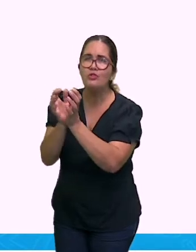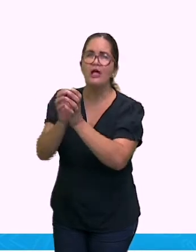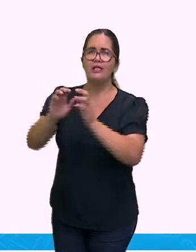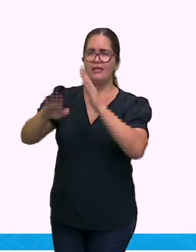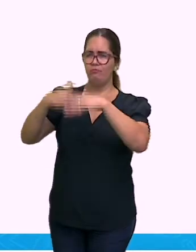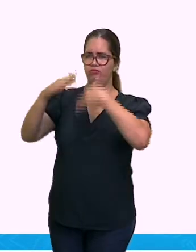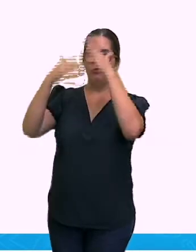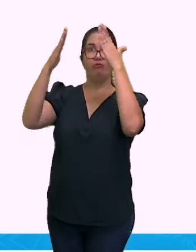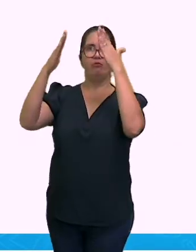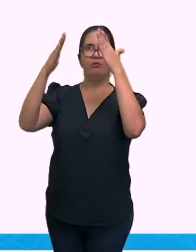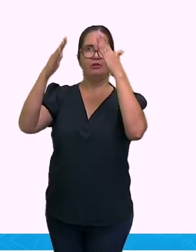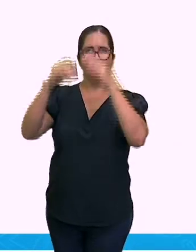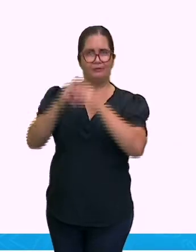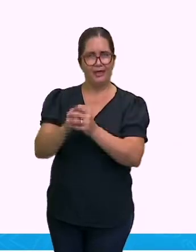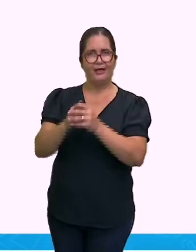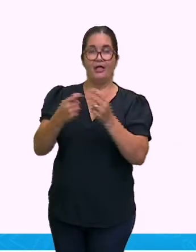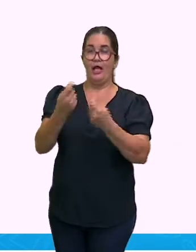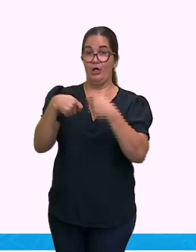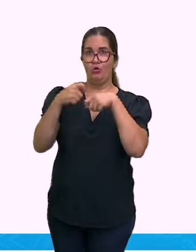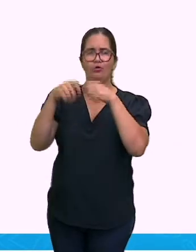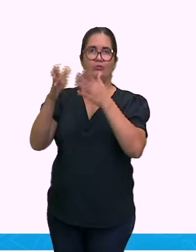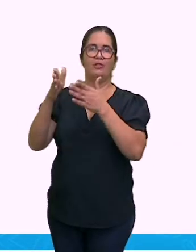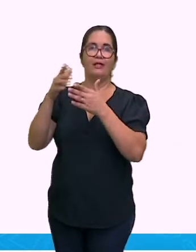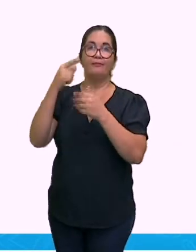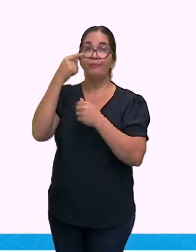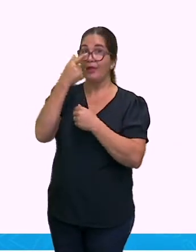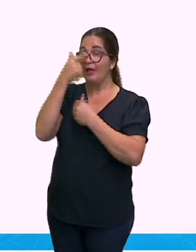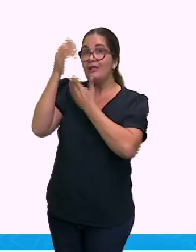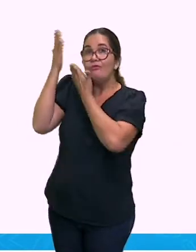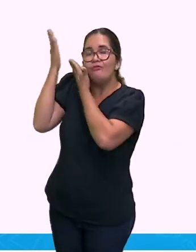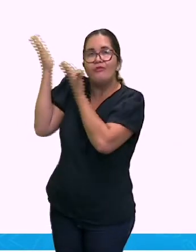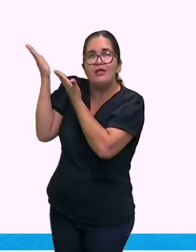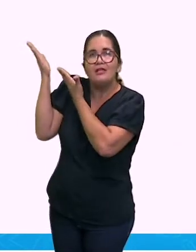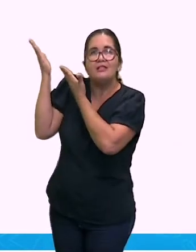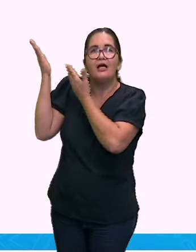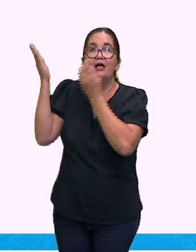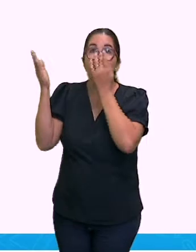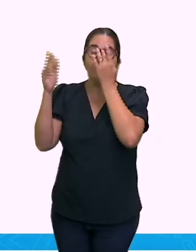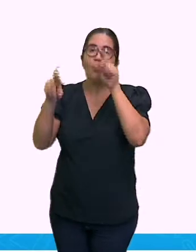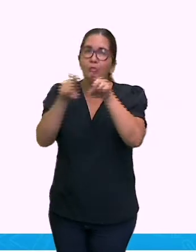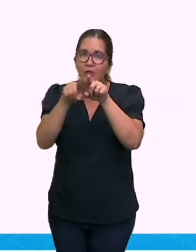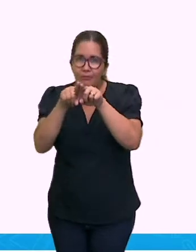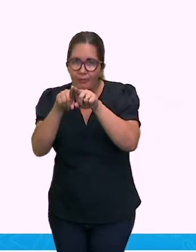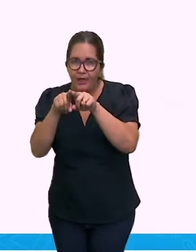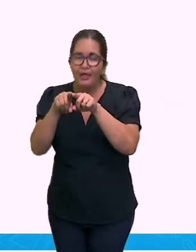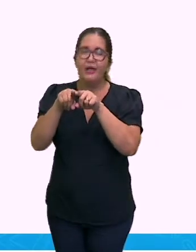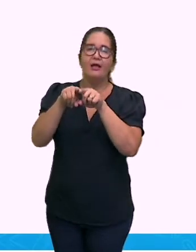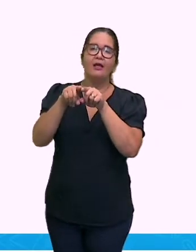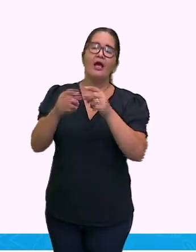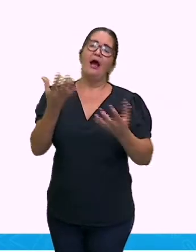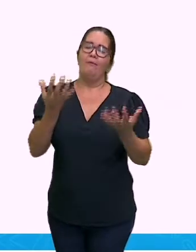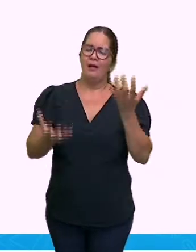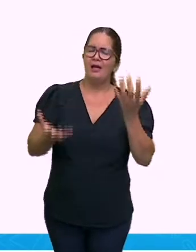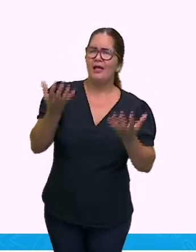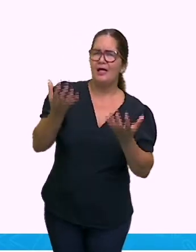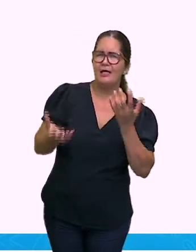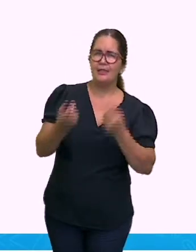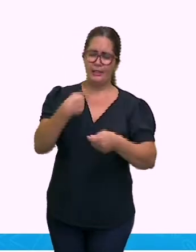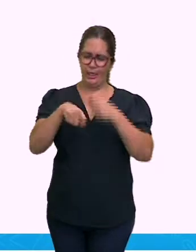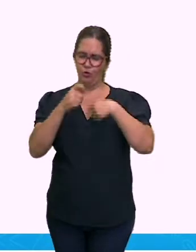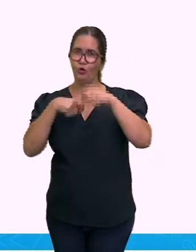os meios? A balança comercial favorável, o protecionismo,